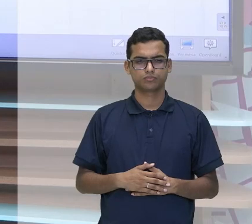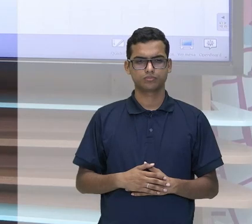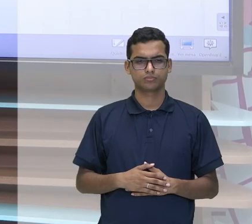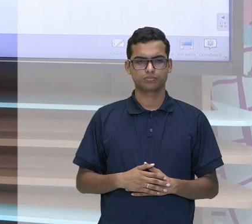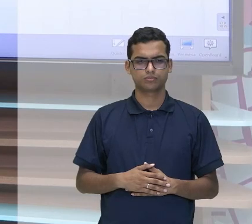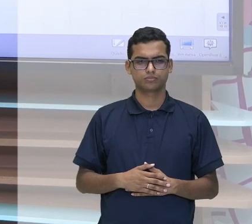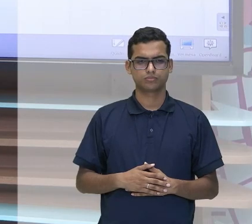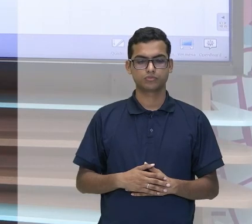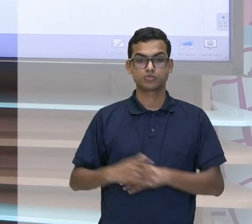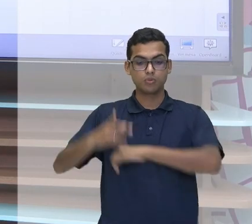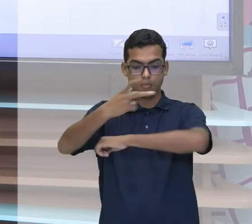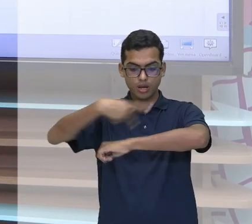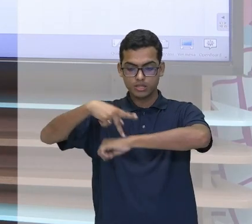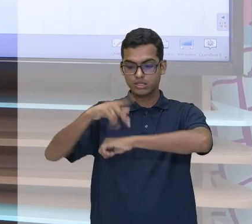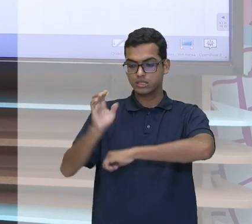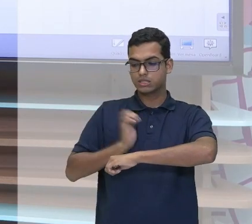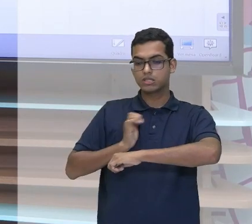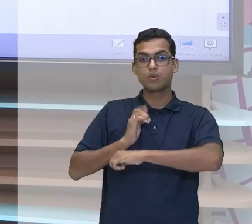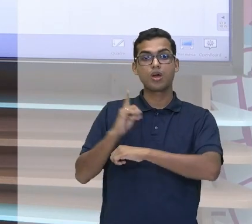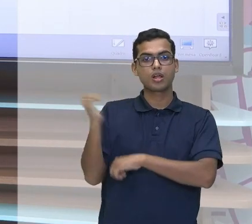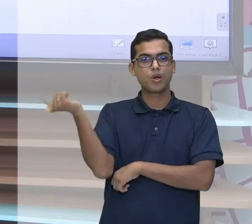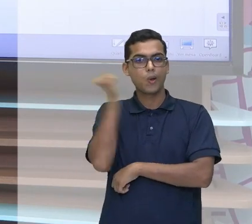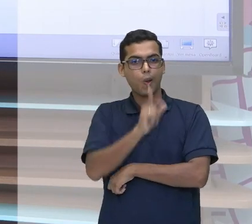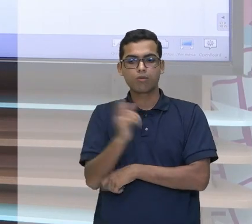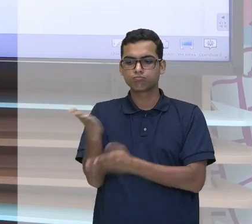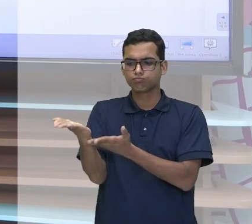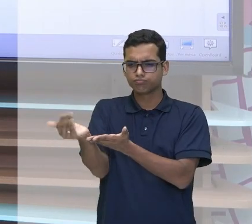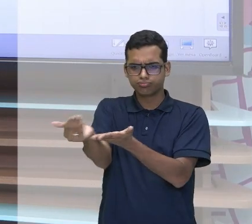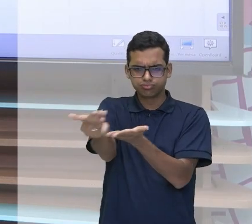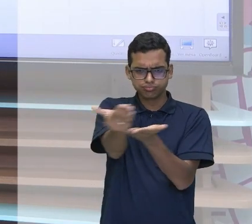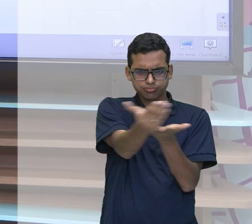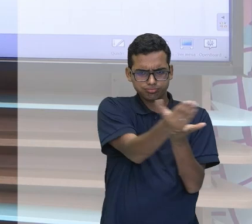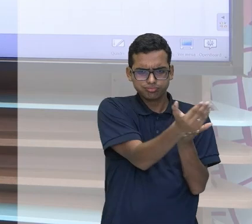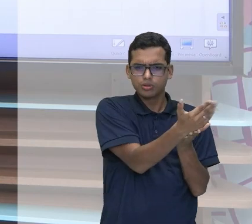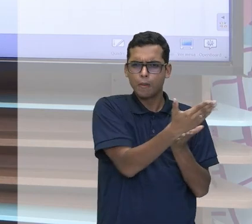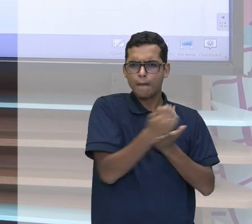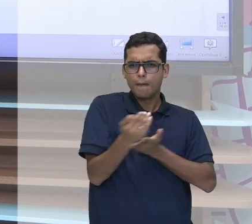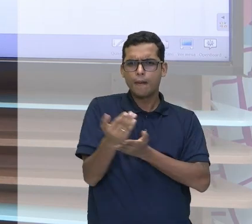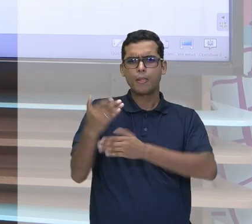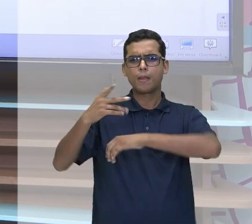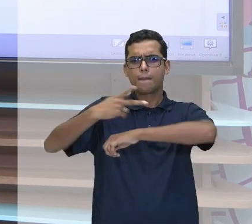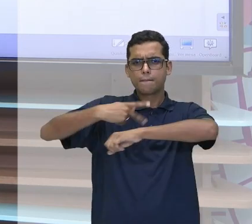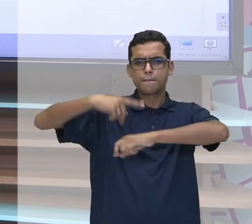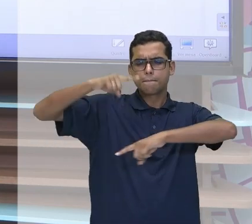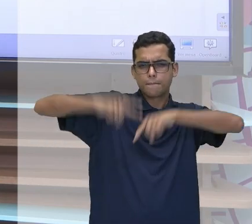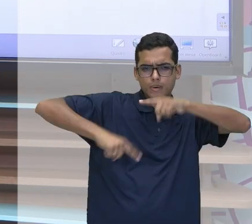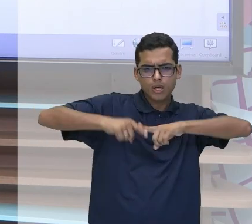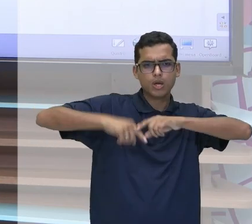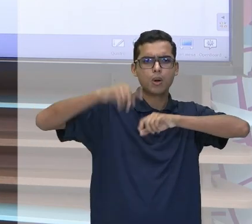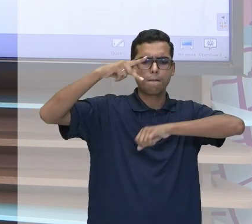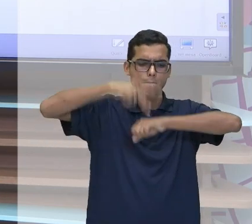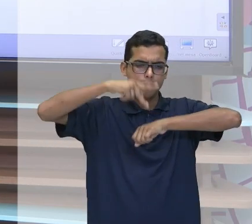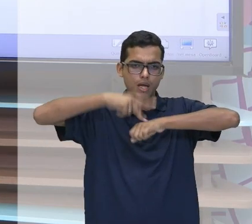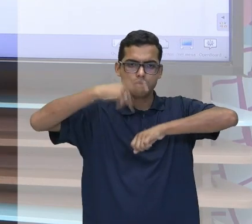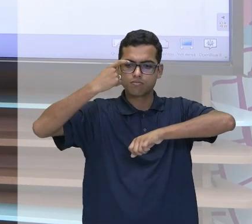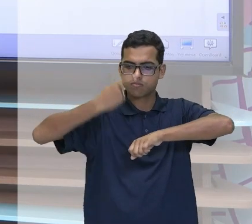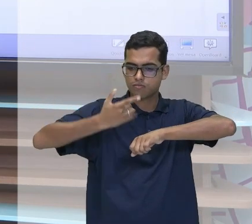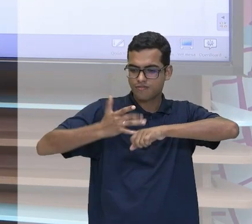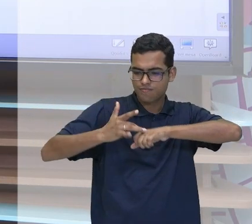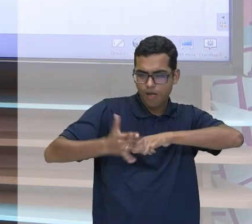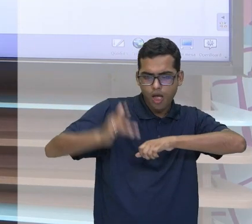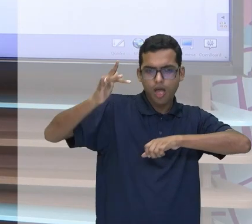metais preciosos, certo? Ouro e prata, por exemplo, em forma de moeda. Então, a relação econômica tinha que ser